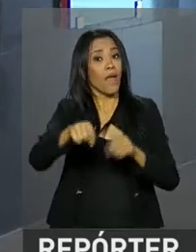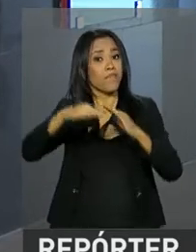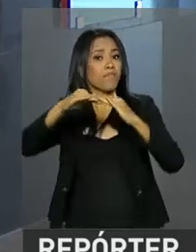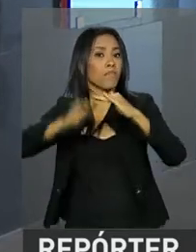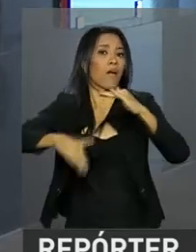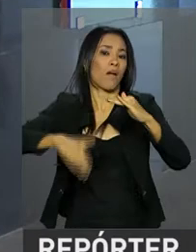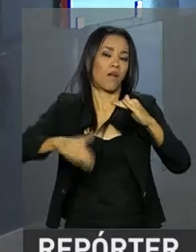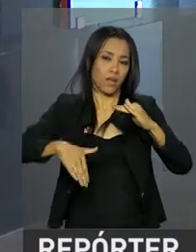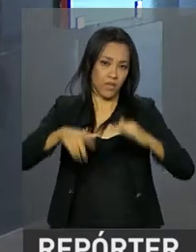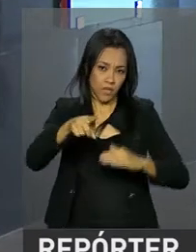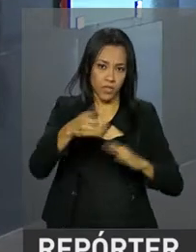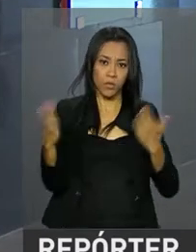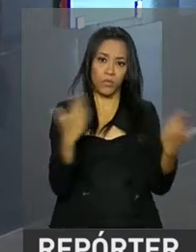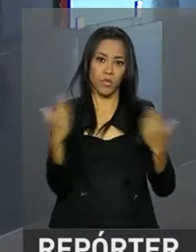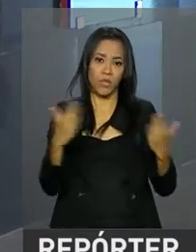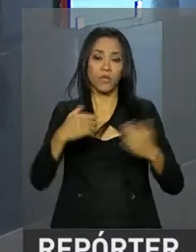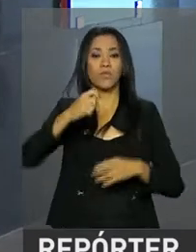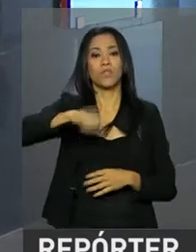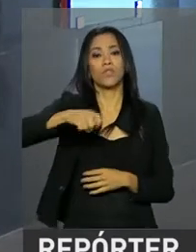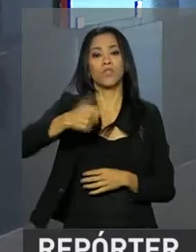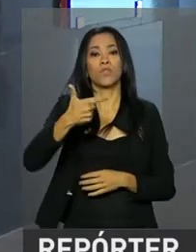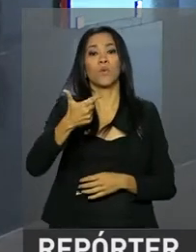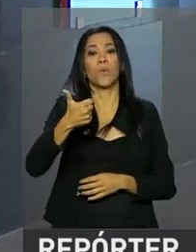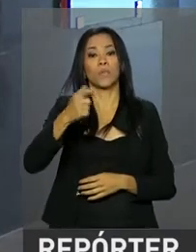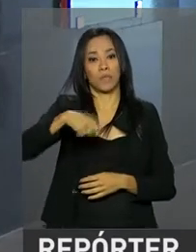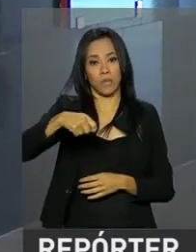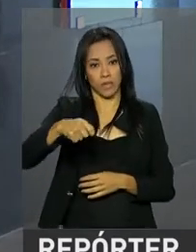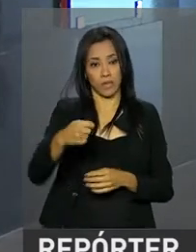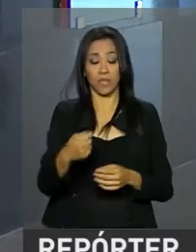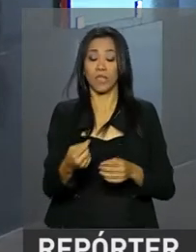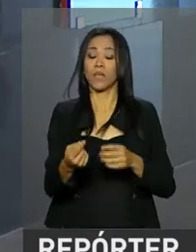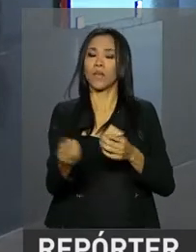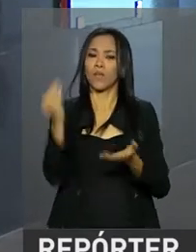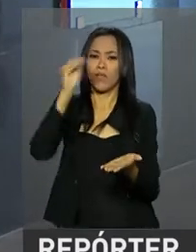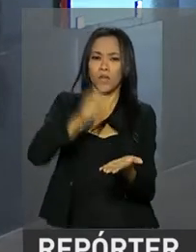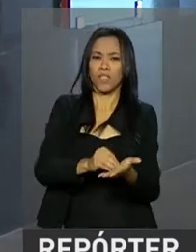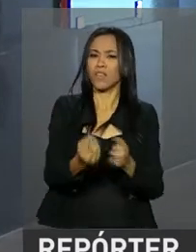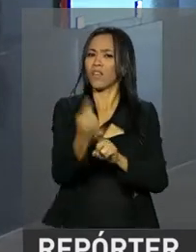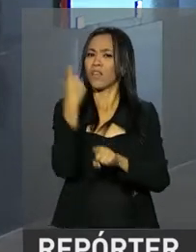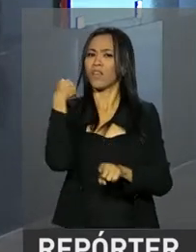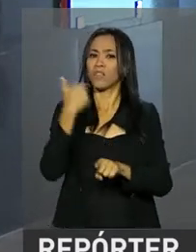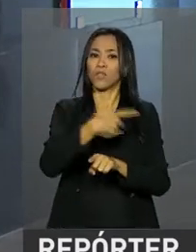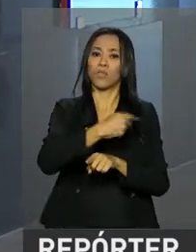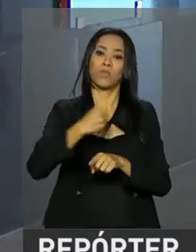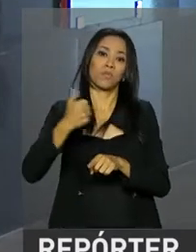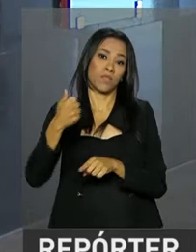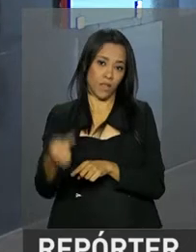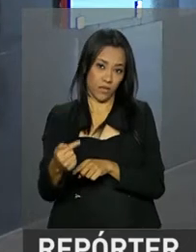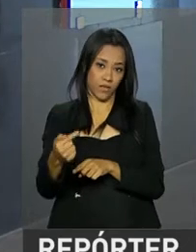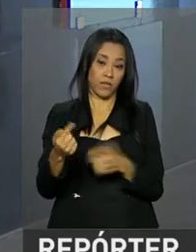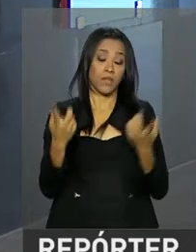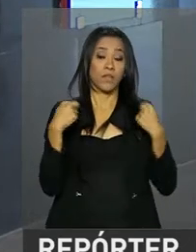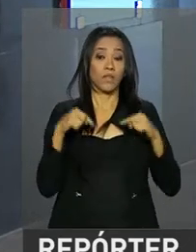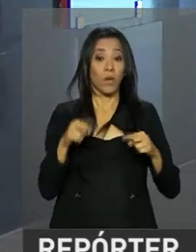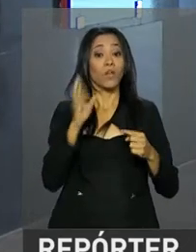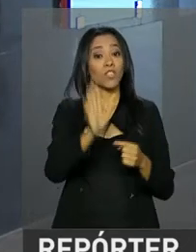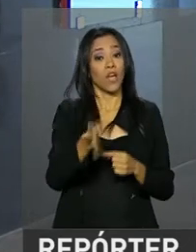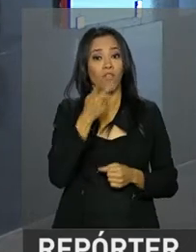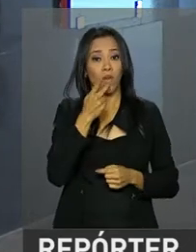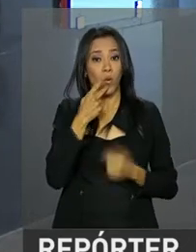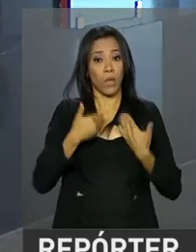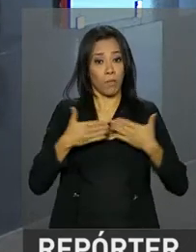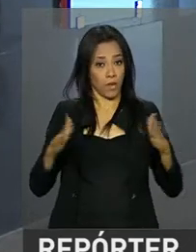inflação para o período de 12 meses registrada desde 2007 a goleada como você falou também aí na